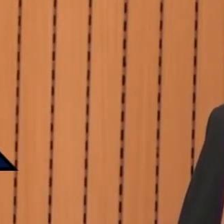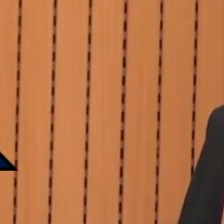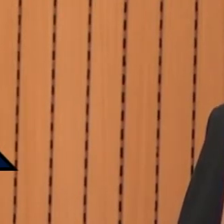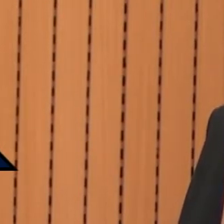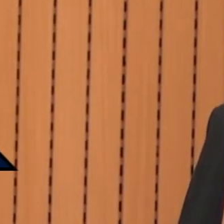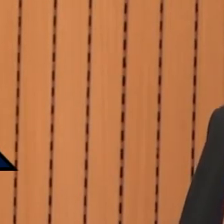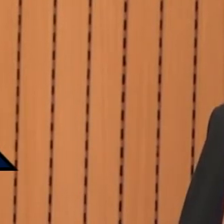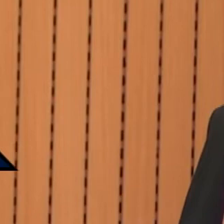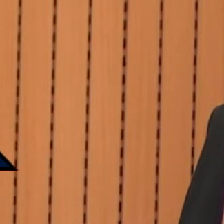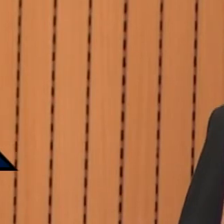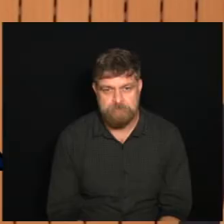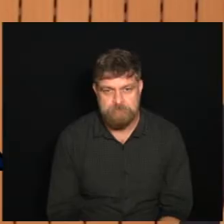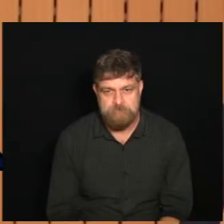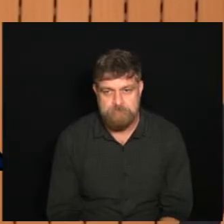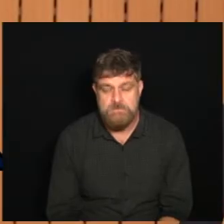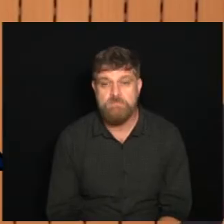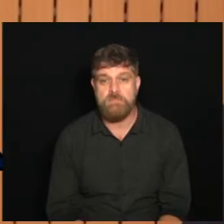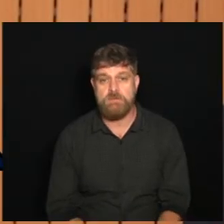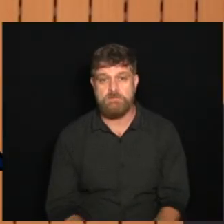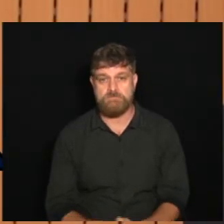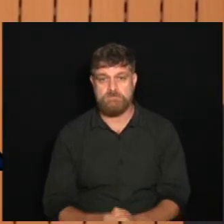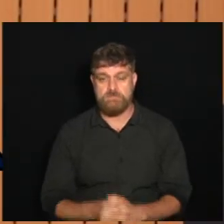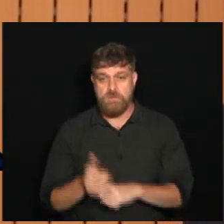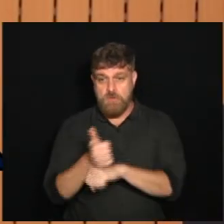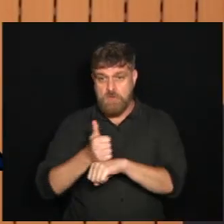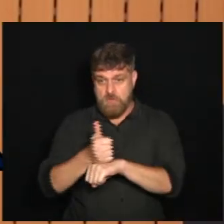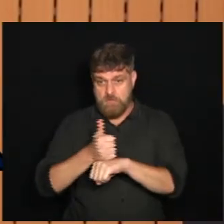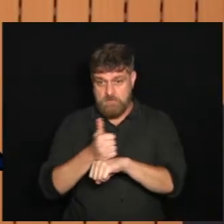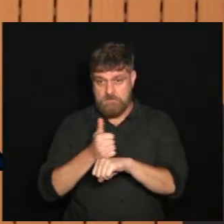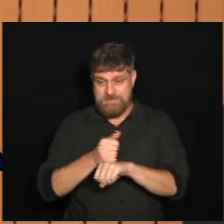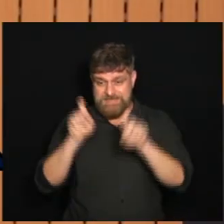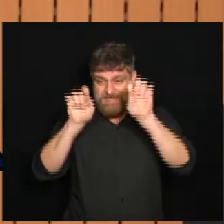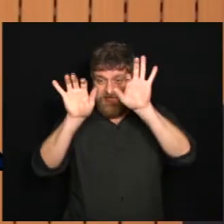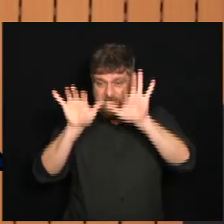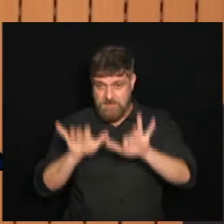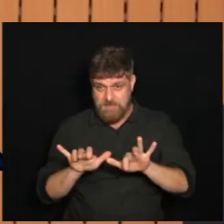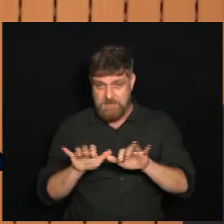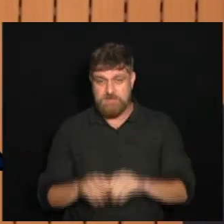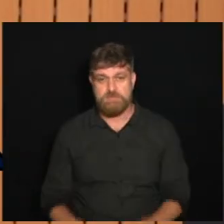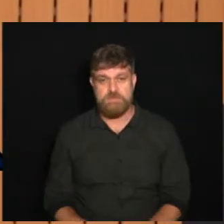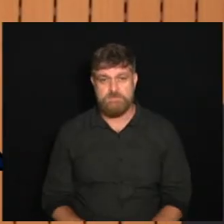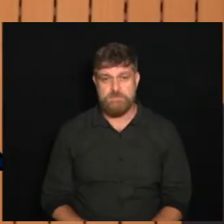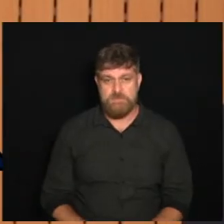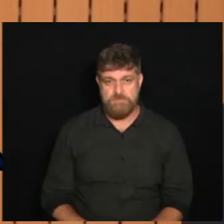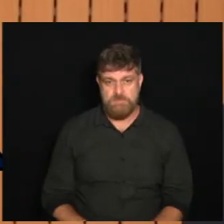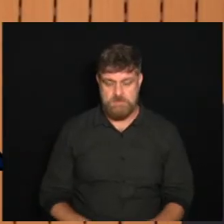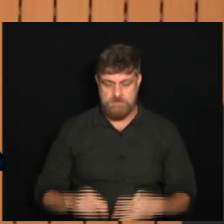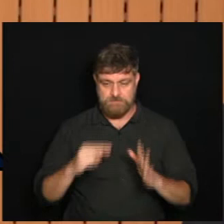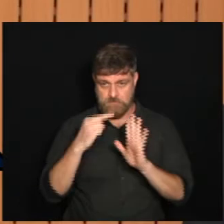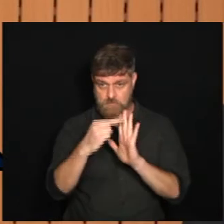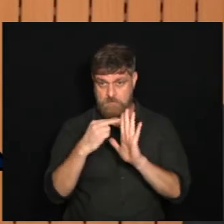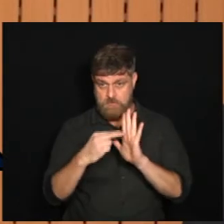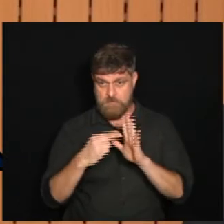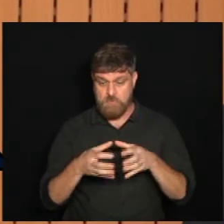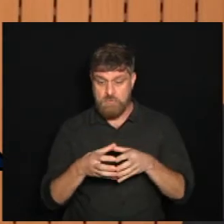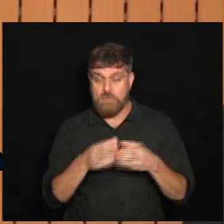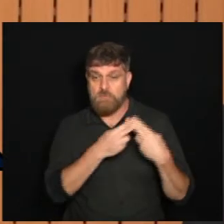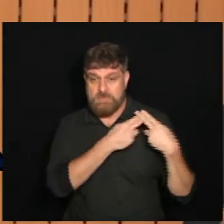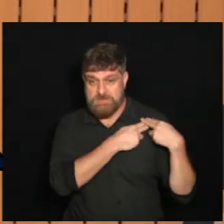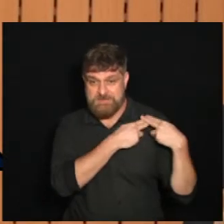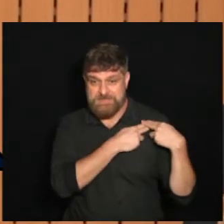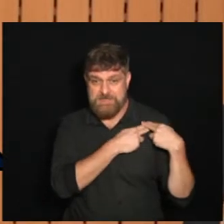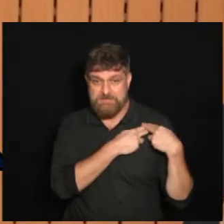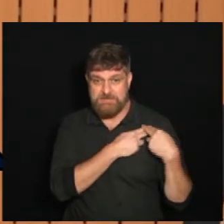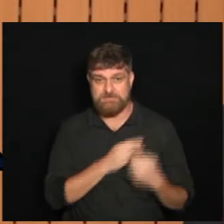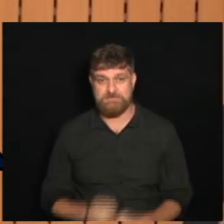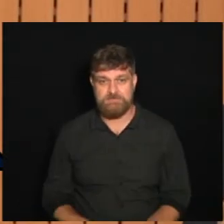da nossa casa, diretor Sérgio, o Rony, o Elzio e o Marcelo, a